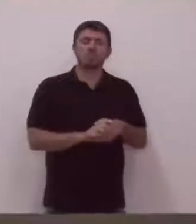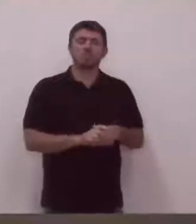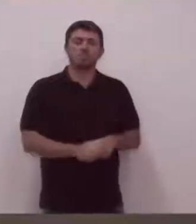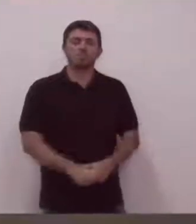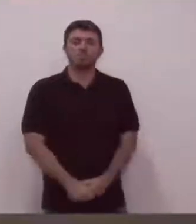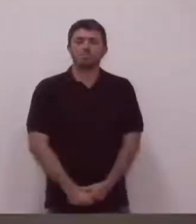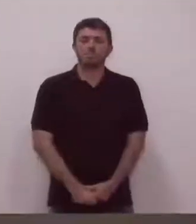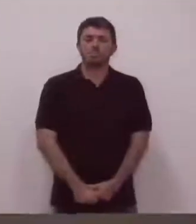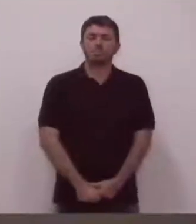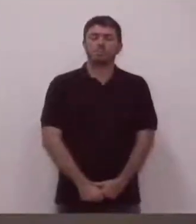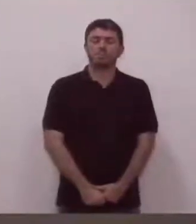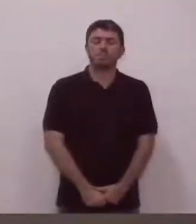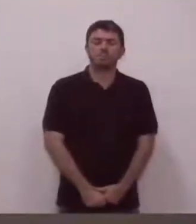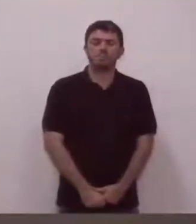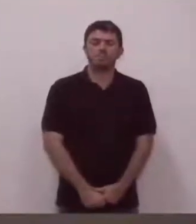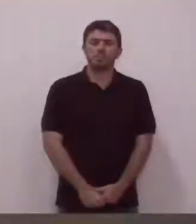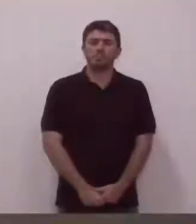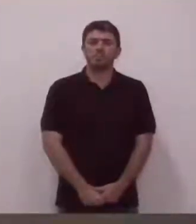Né?